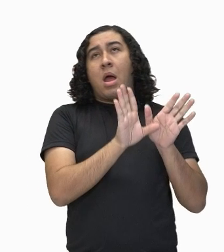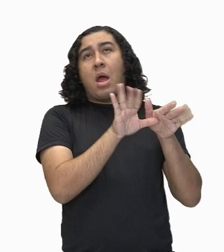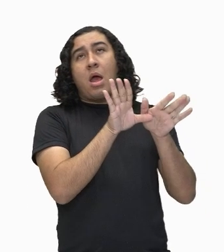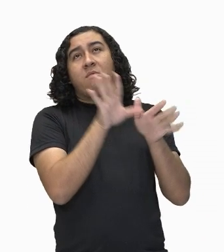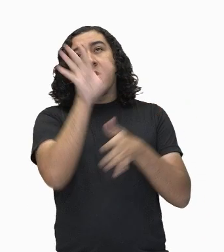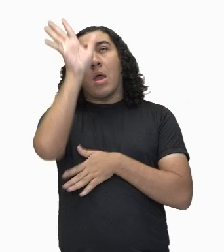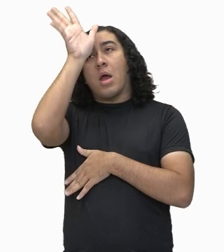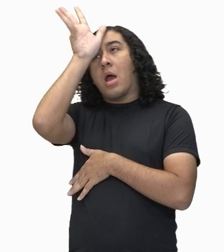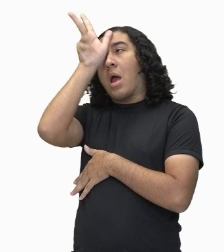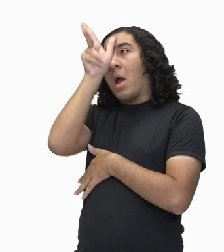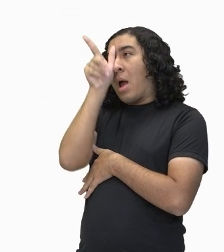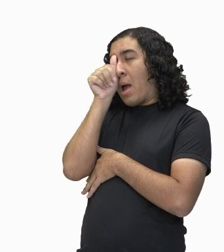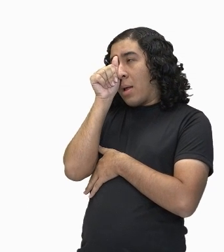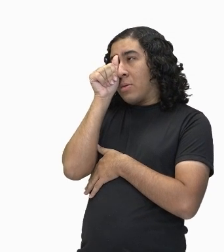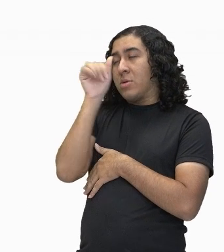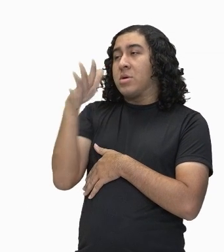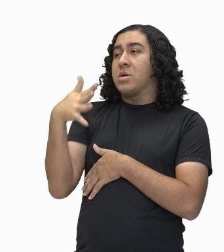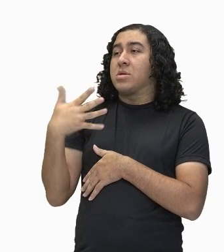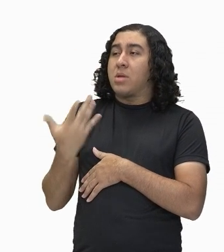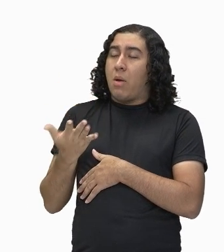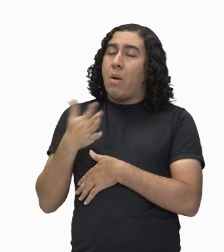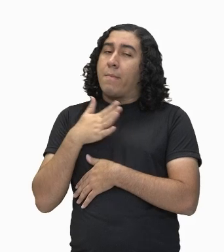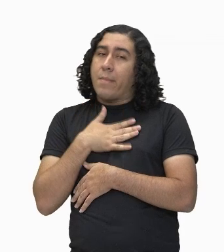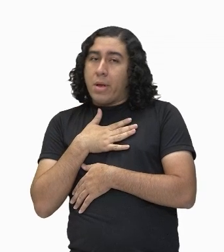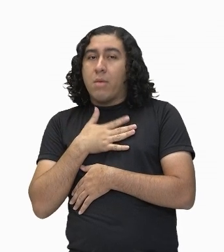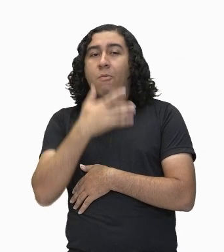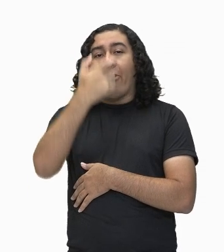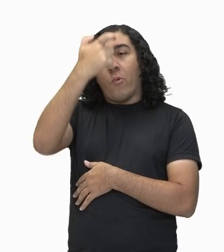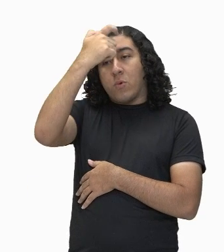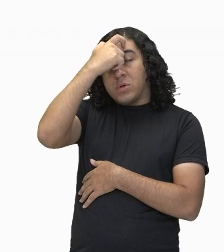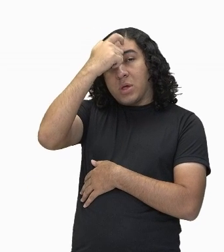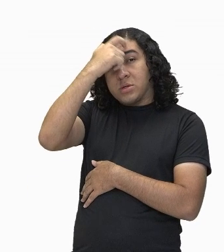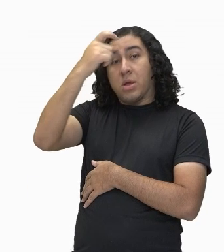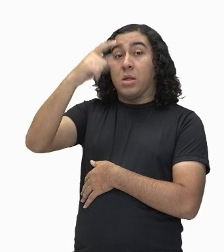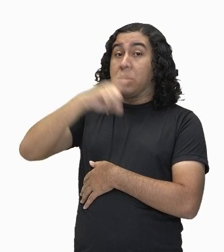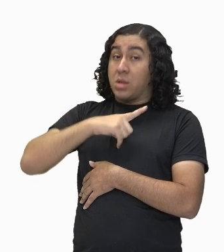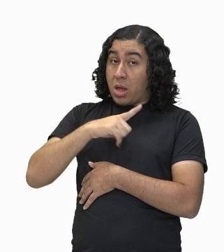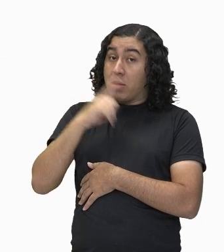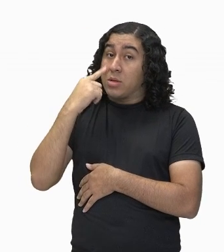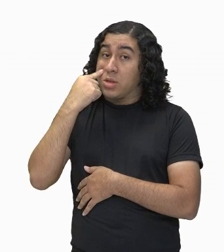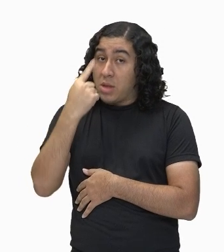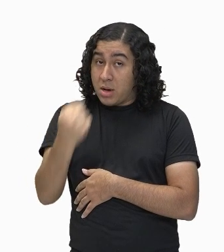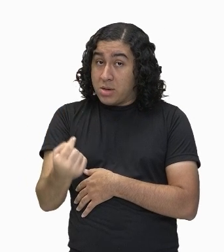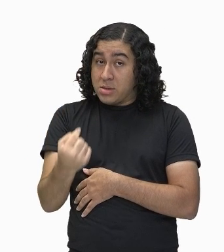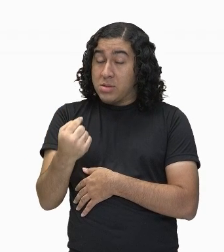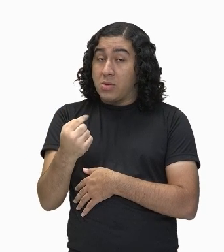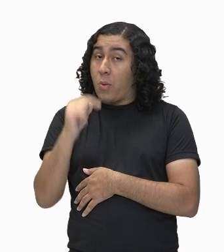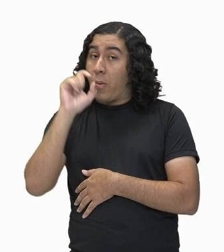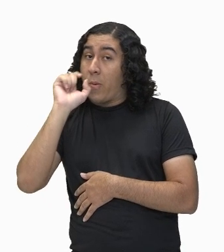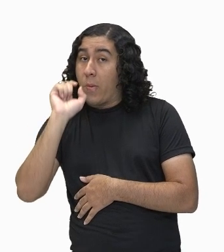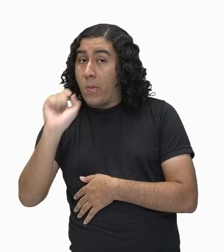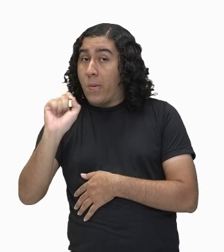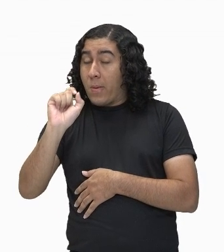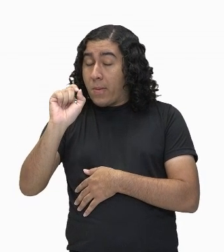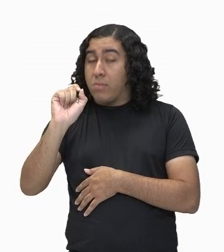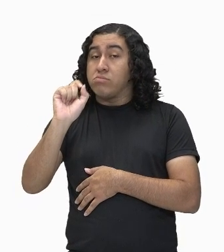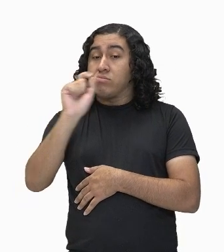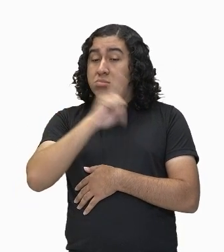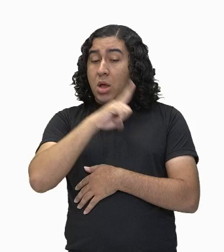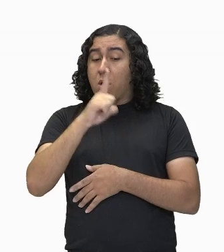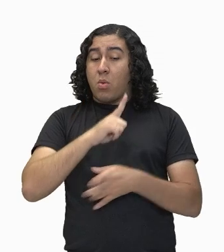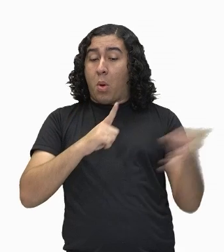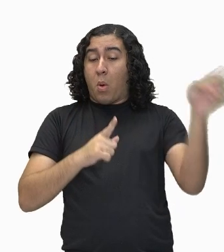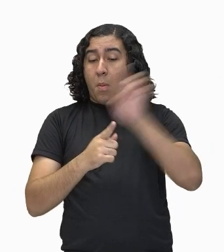galo, então a minha consciência, ela tem essa intencionalidade e existe, né, aí no